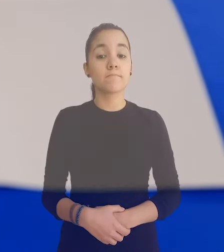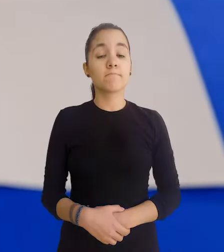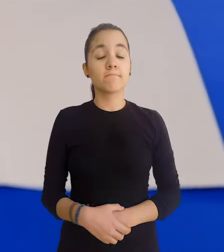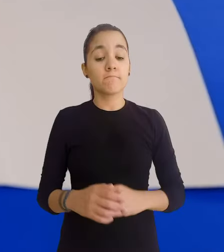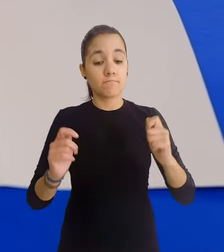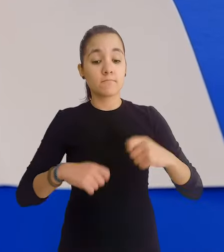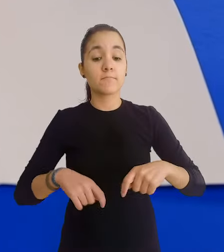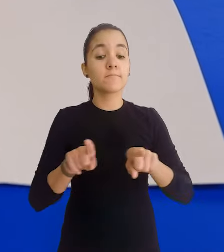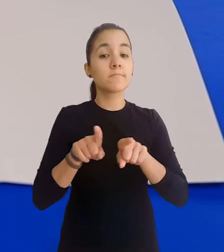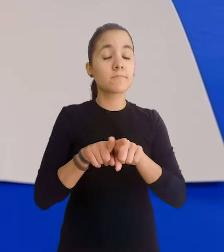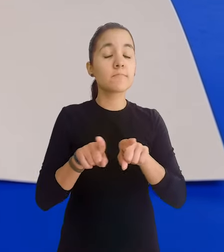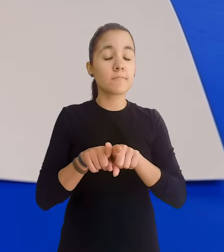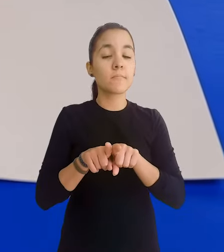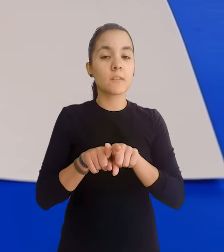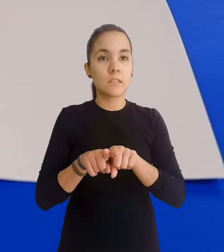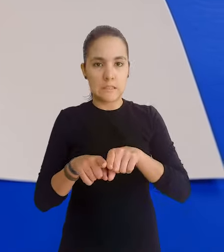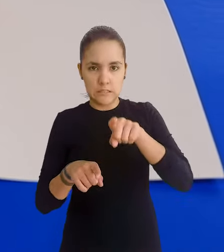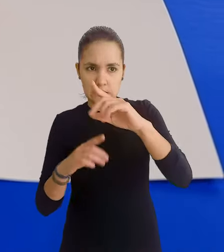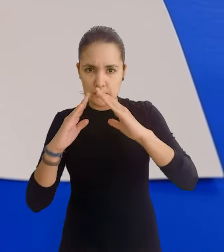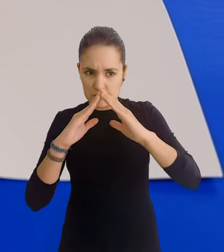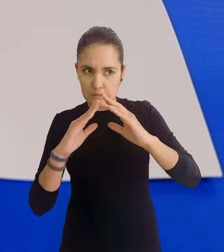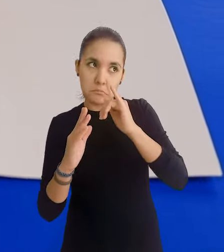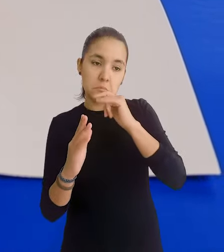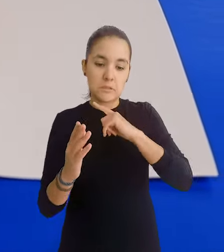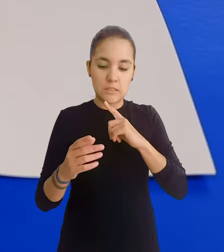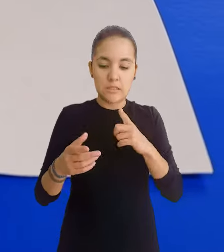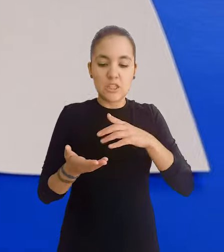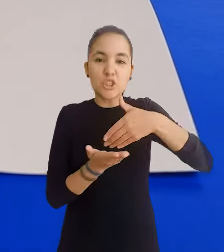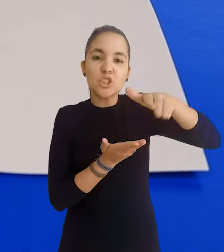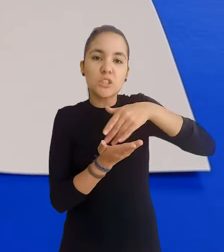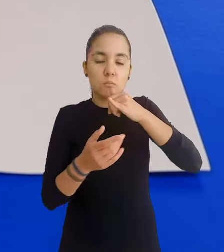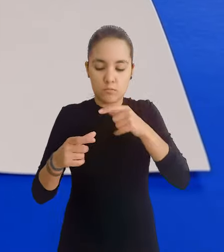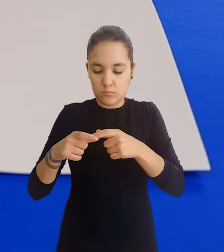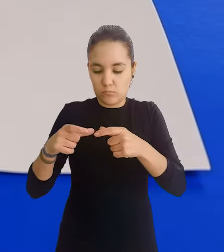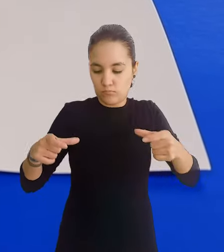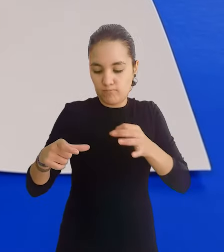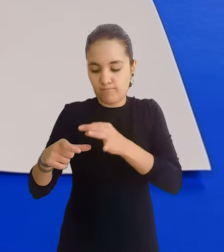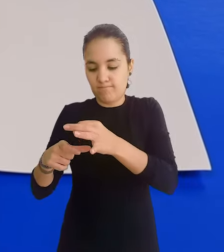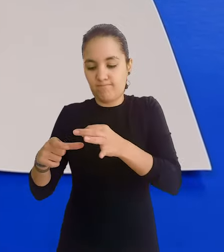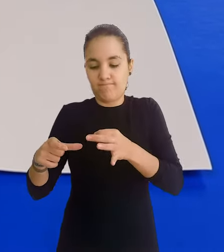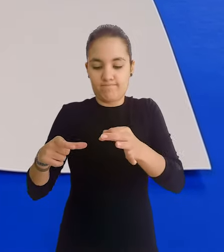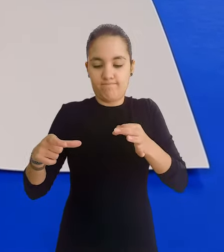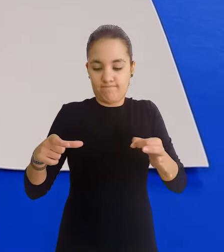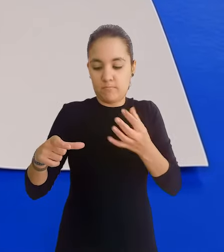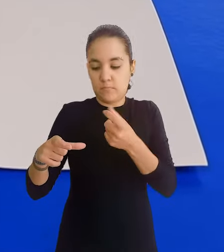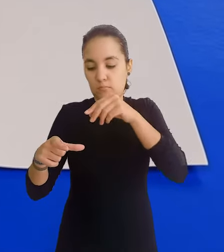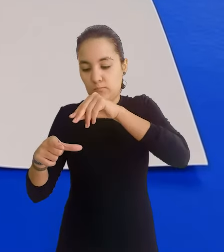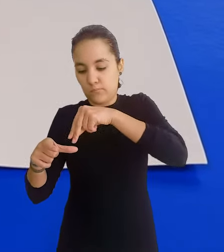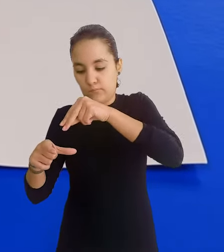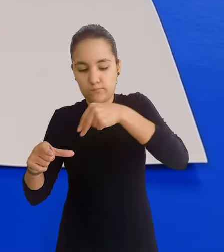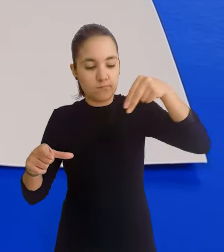Você também pode, por fim, se tiver aí na sua casa, usar alguma tinta. Aqui eu vou usar aquarela, mas você pode usar